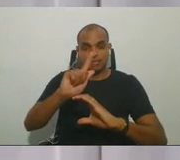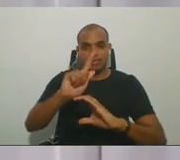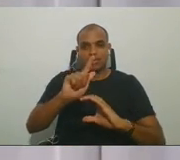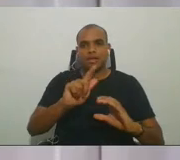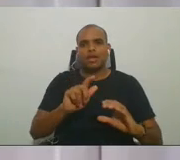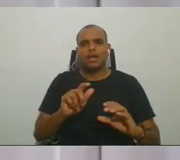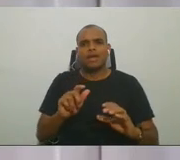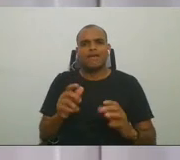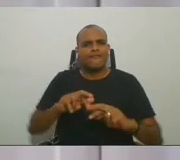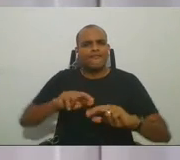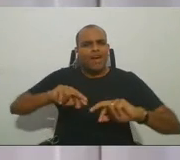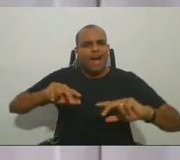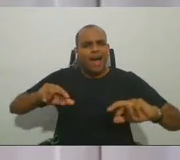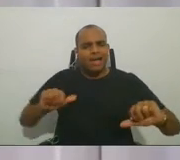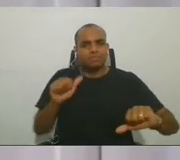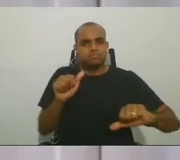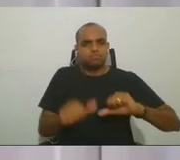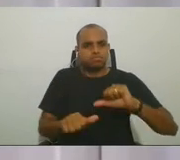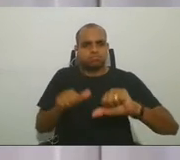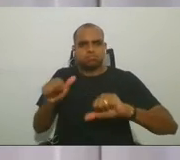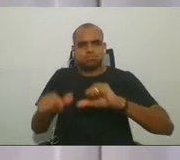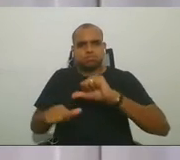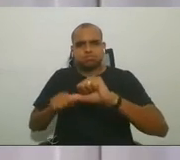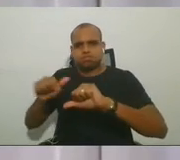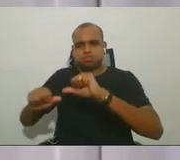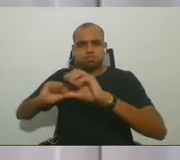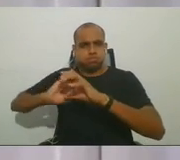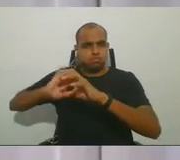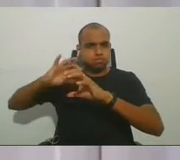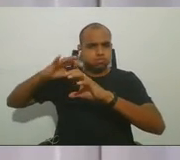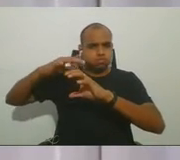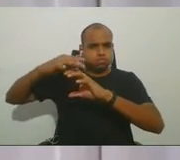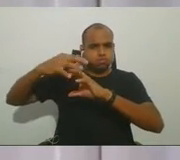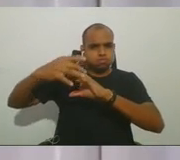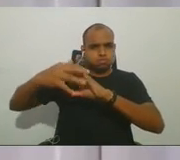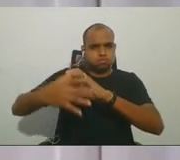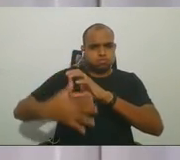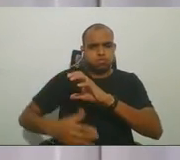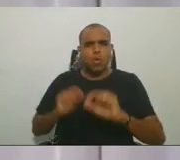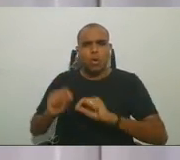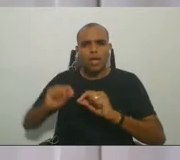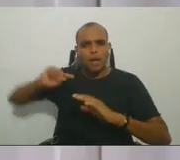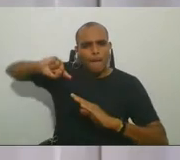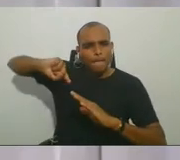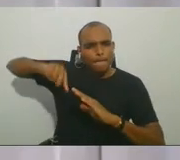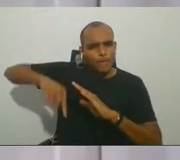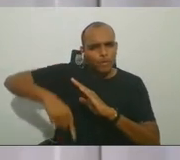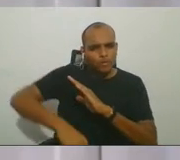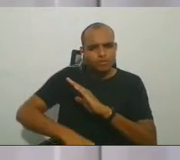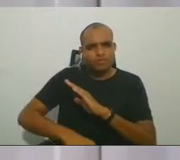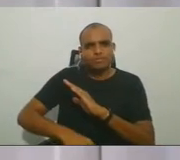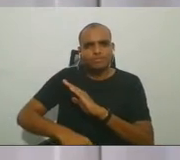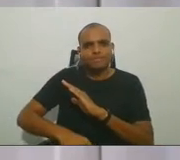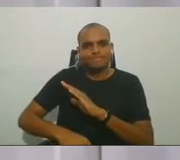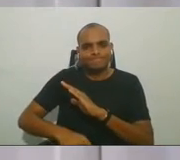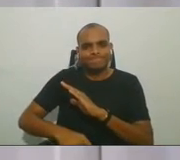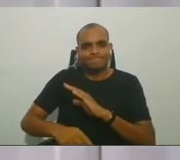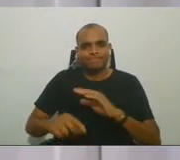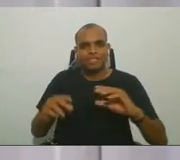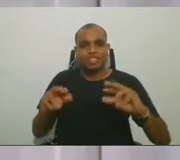fez transformações substanciais com escalas sem precedentes que aprofundaram a concentração da riqueza.